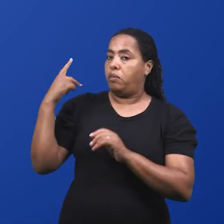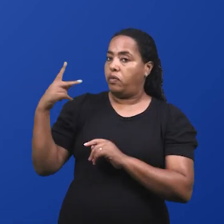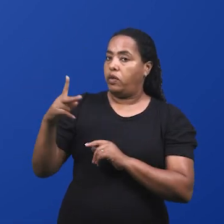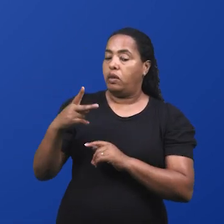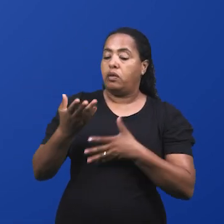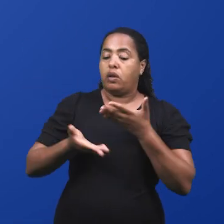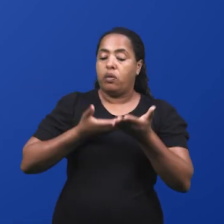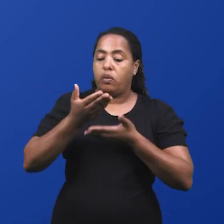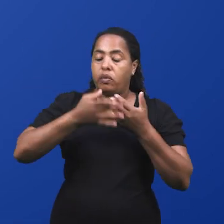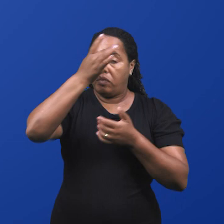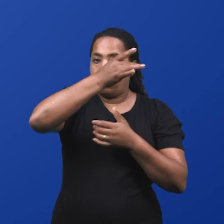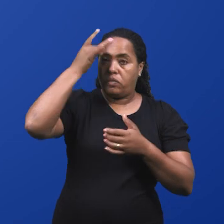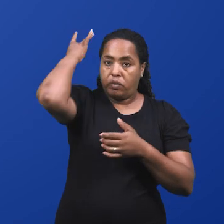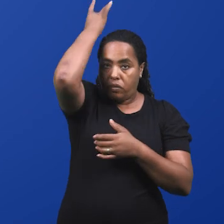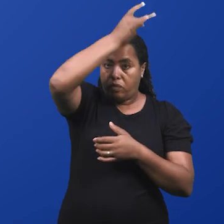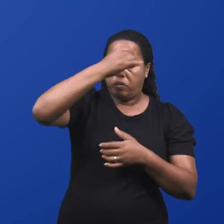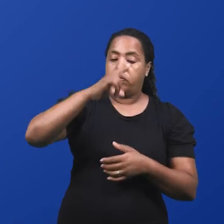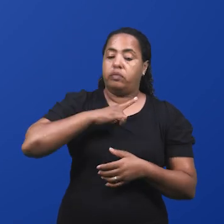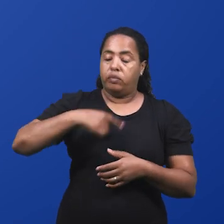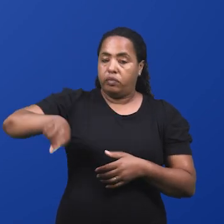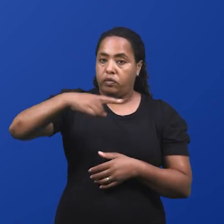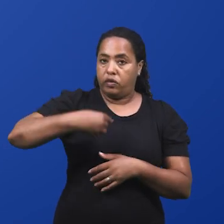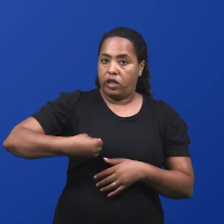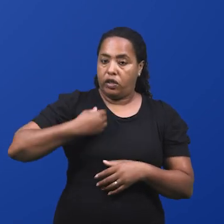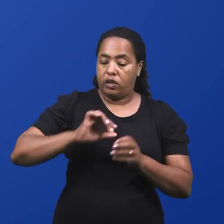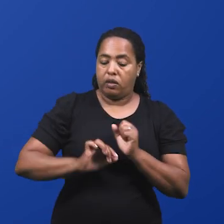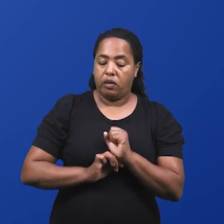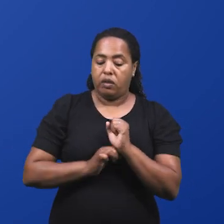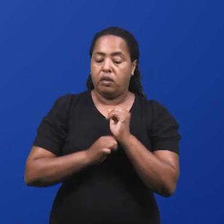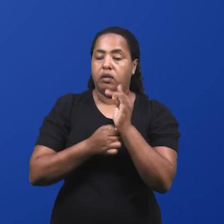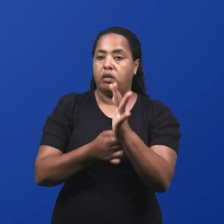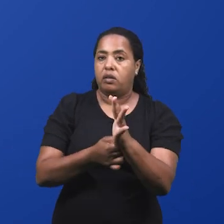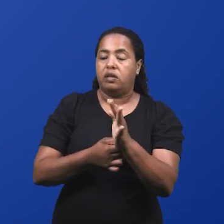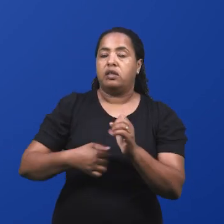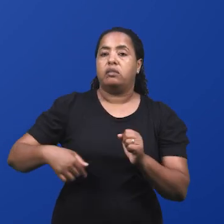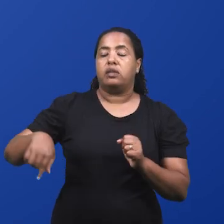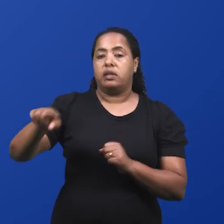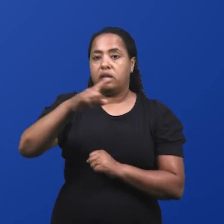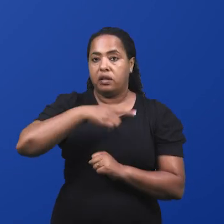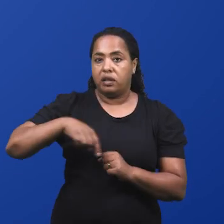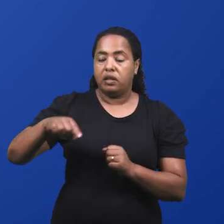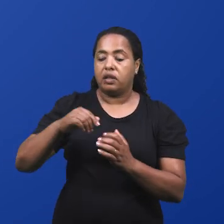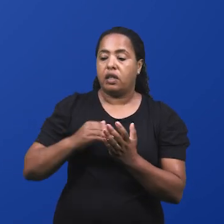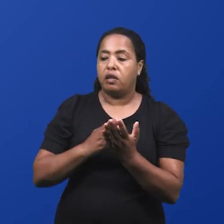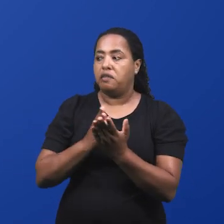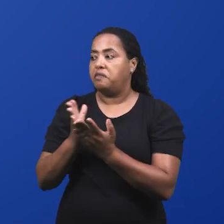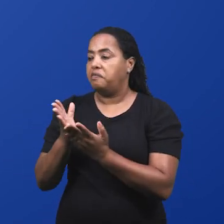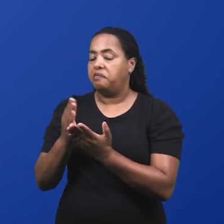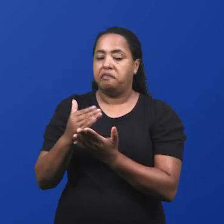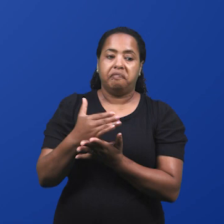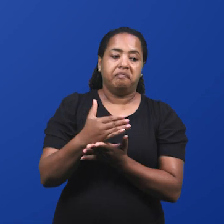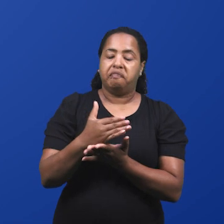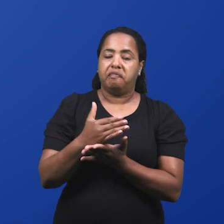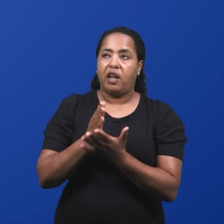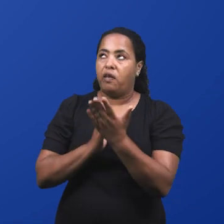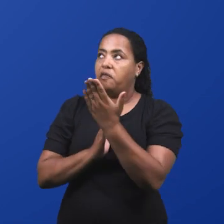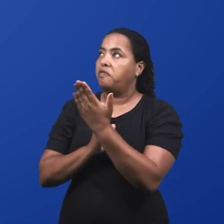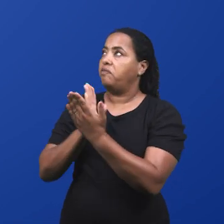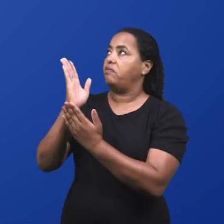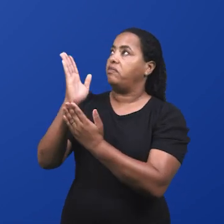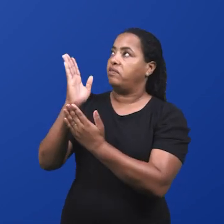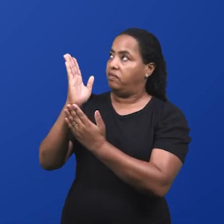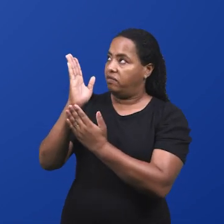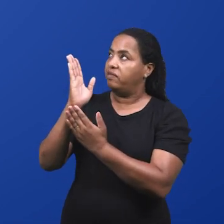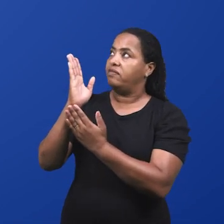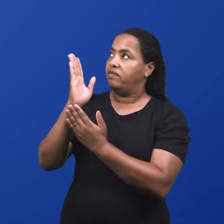tido conosco nessa hora, nos ensinado os seus mistérios para que nós não nos desviemos nem para a direita nem para a esquerda, mas